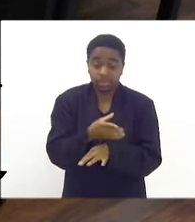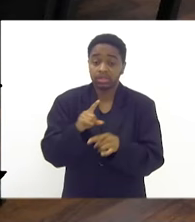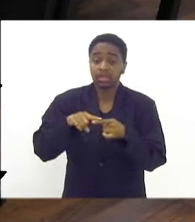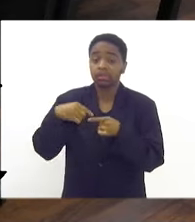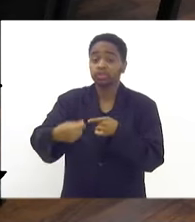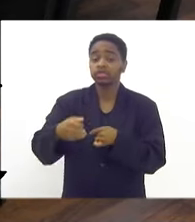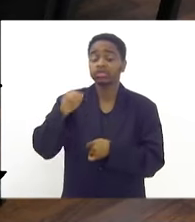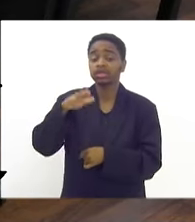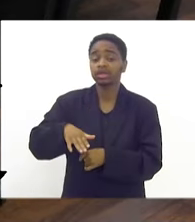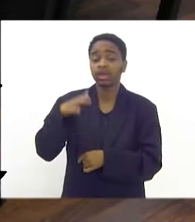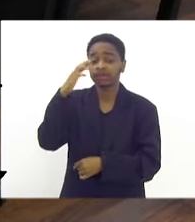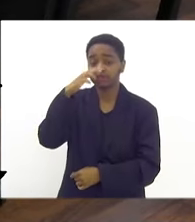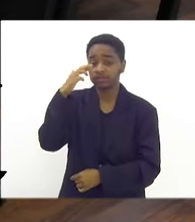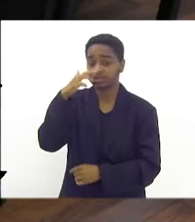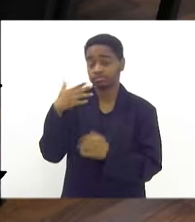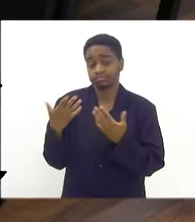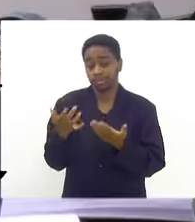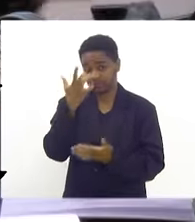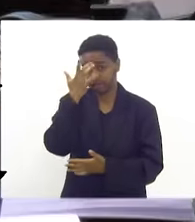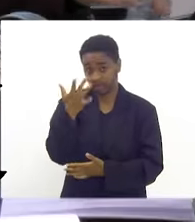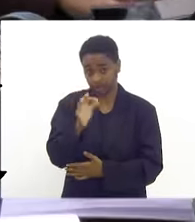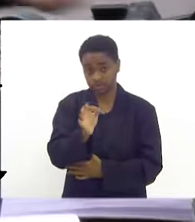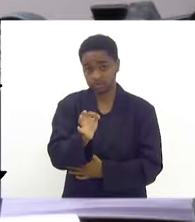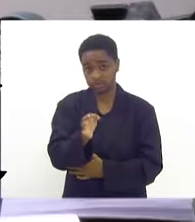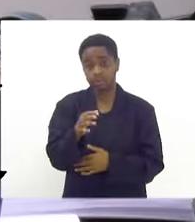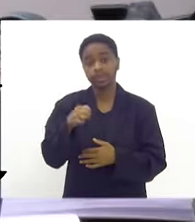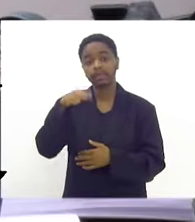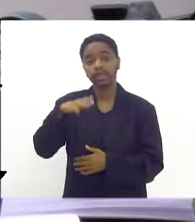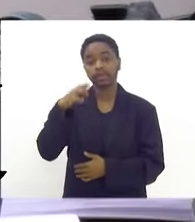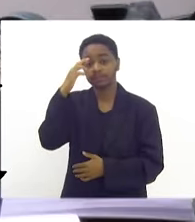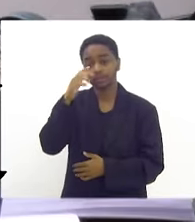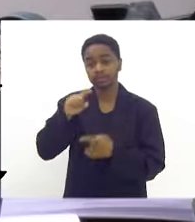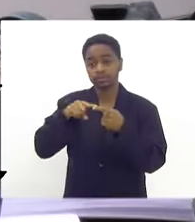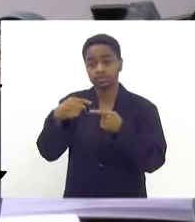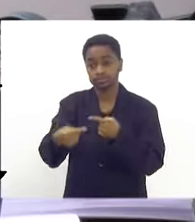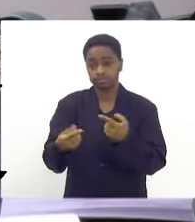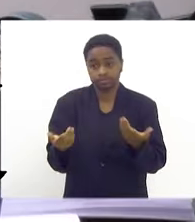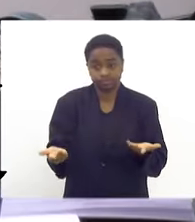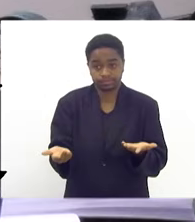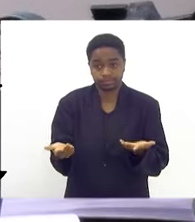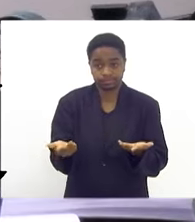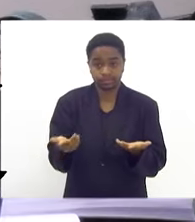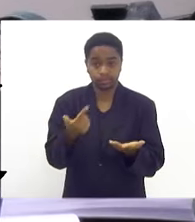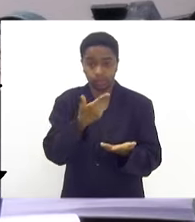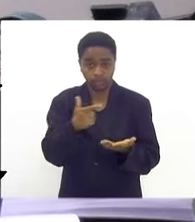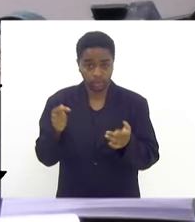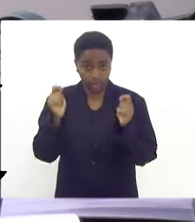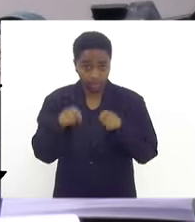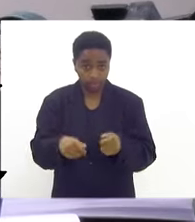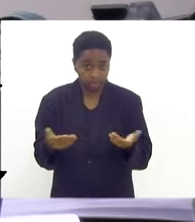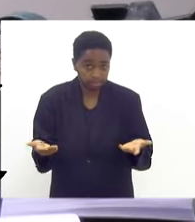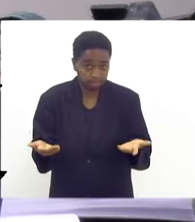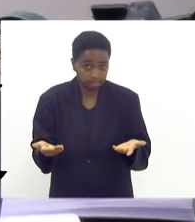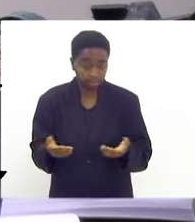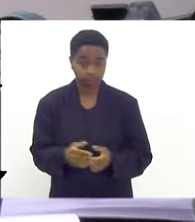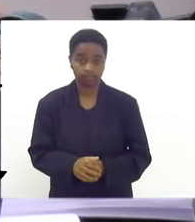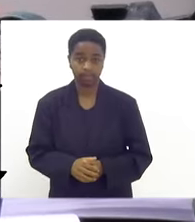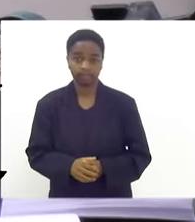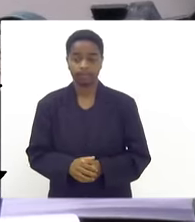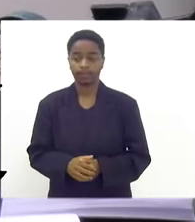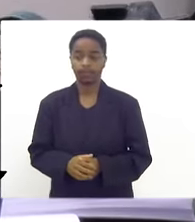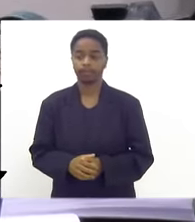fiscaliza então é fácil licenciar e depois quem vai fiscalizar não é não é de ofício de competência mas a a licença Ela